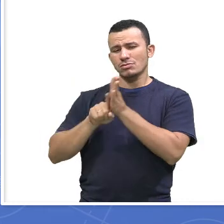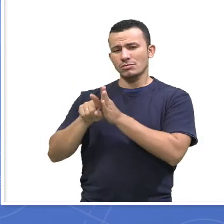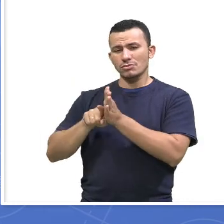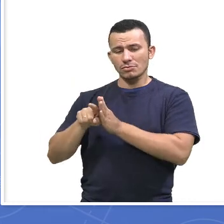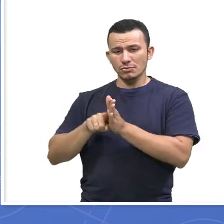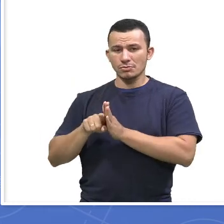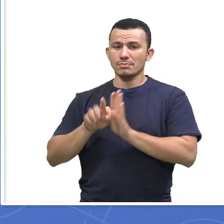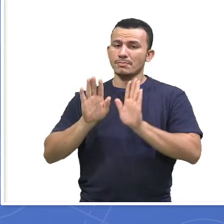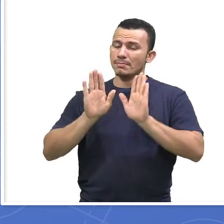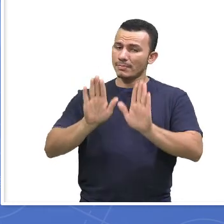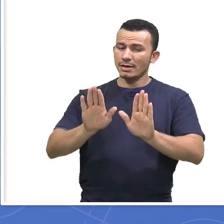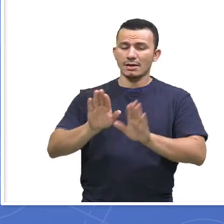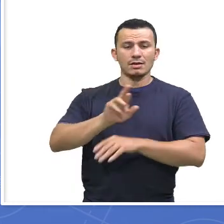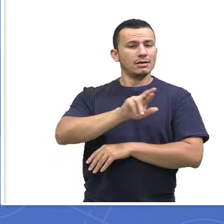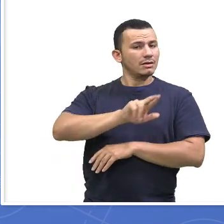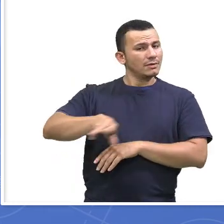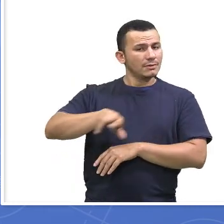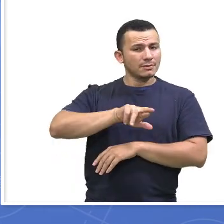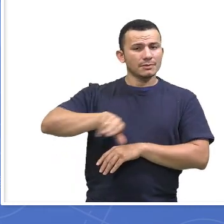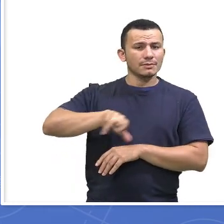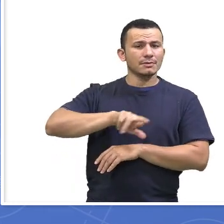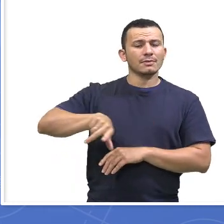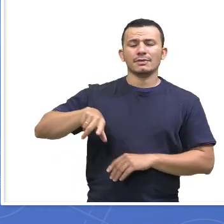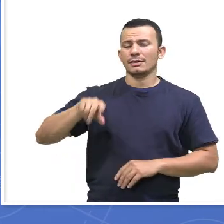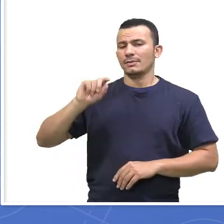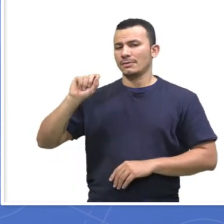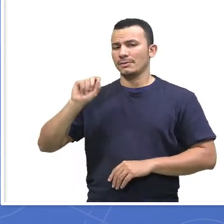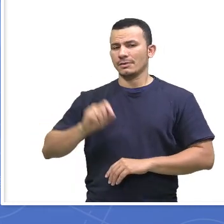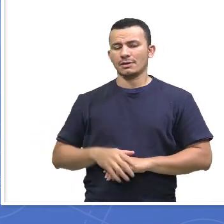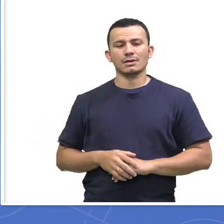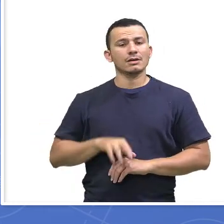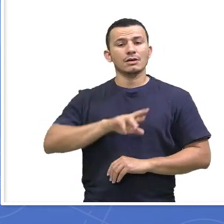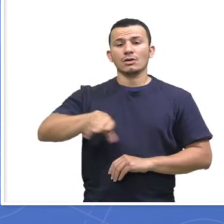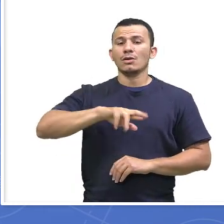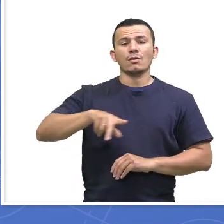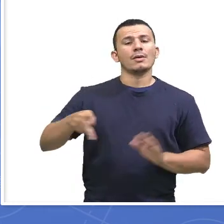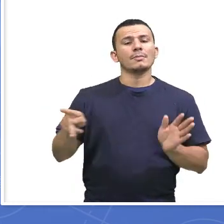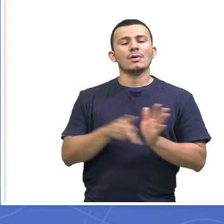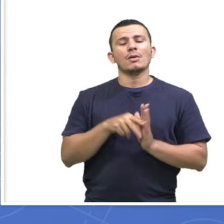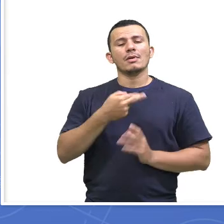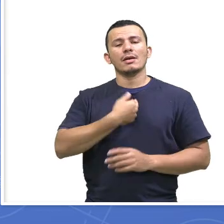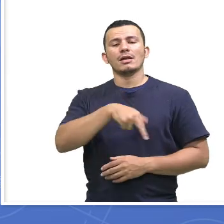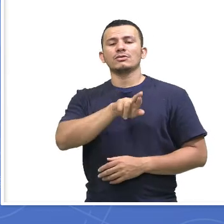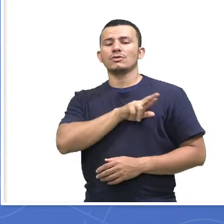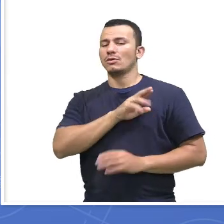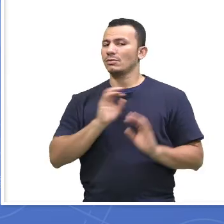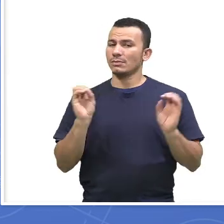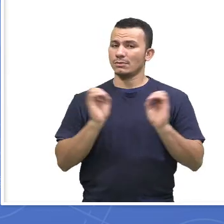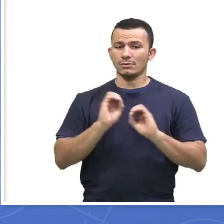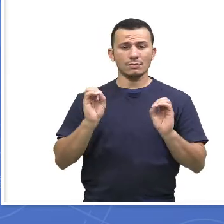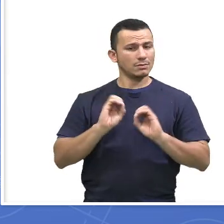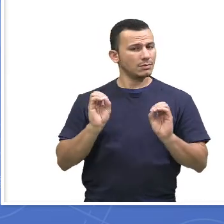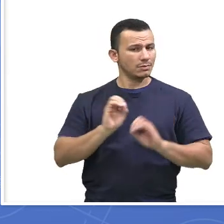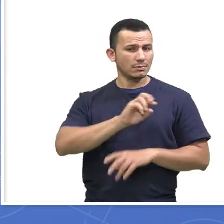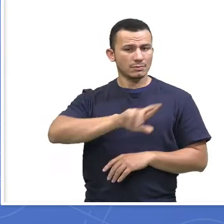estamos falando aí de movimento religioso, nós não estamos falando de